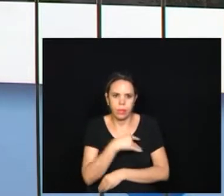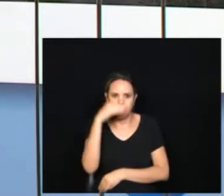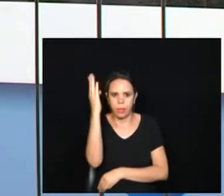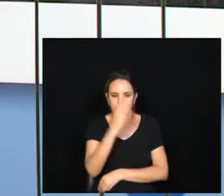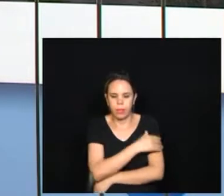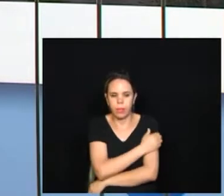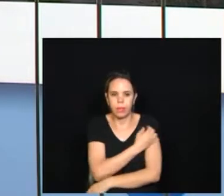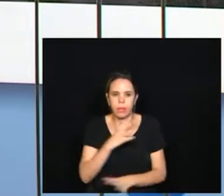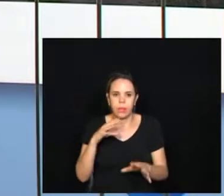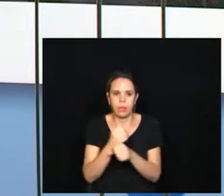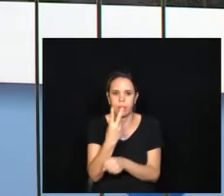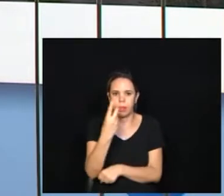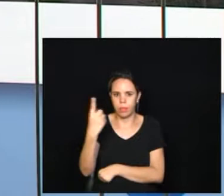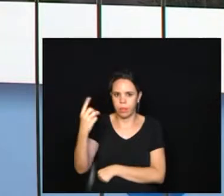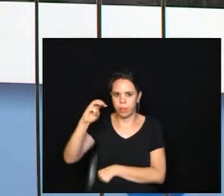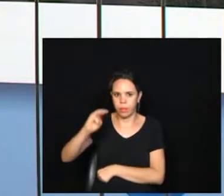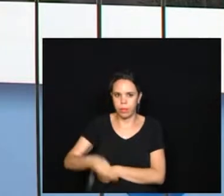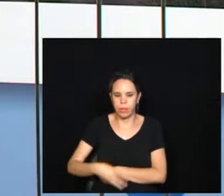Brasil soma